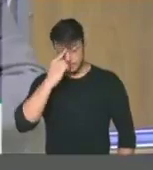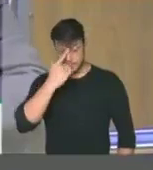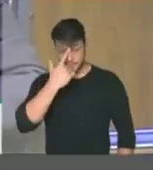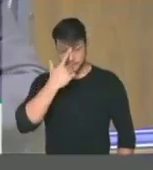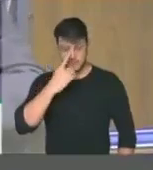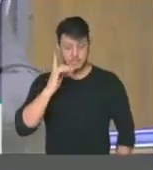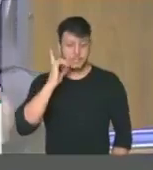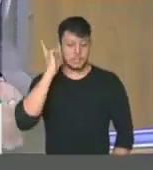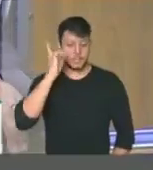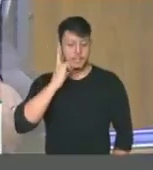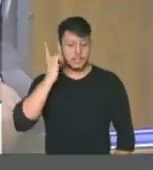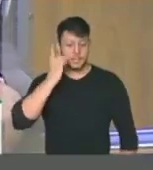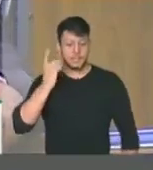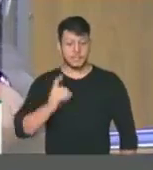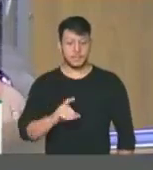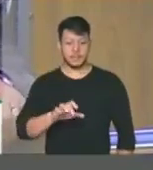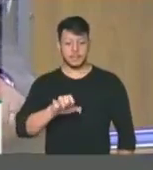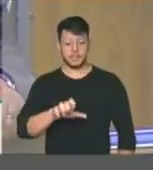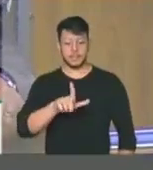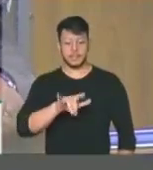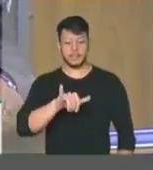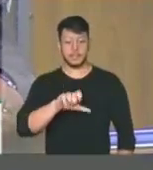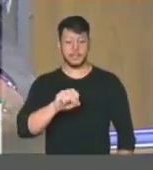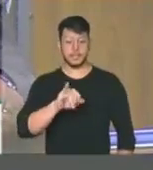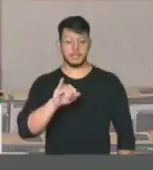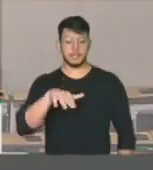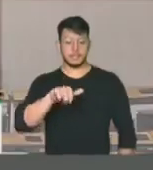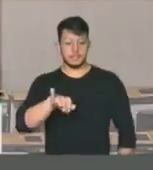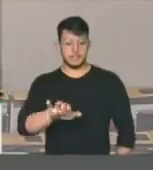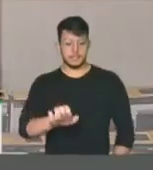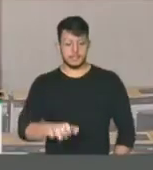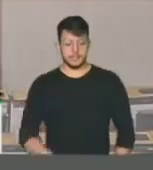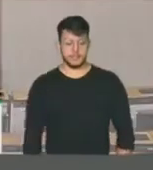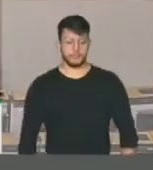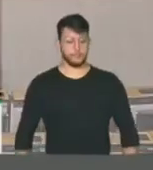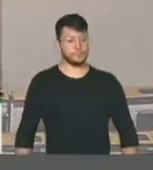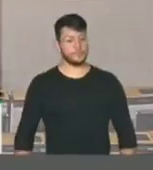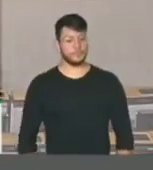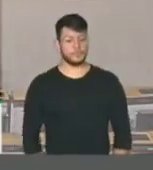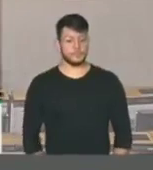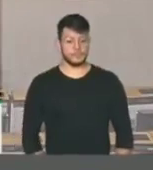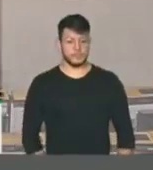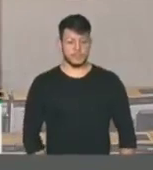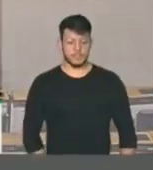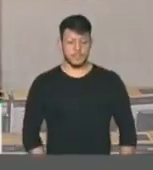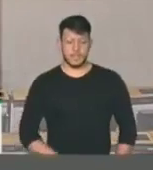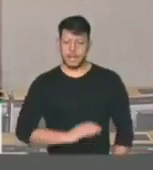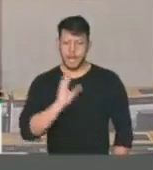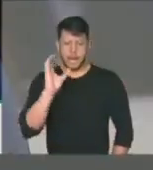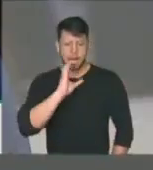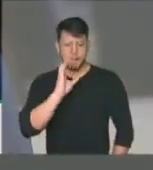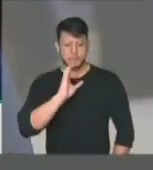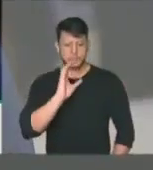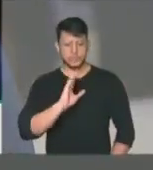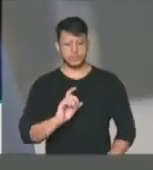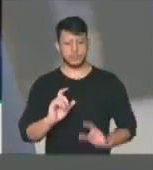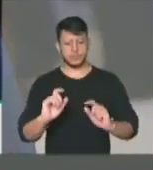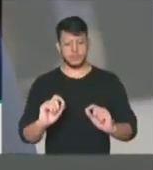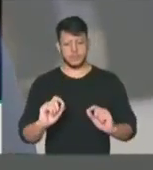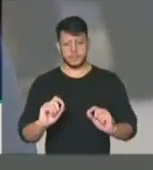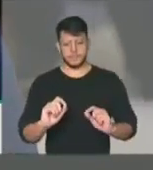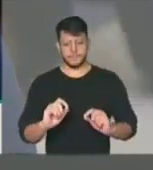Aliás, para a nossa deputada Lisiane, por Eu favor. agradeço, pretendo ser bem breve. É uma